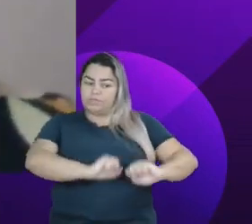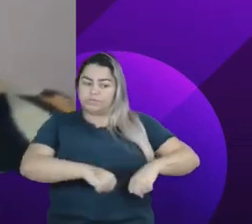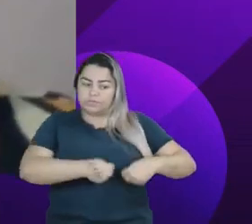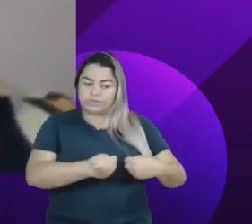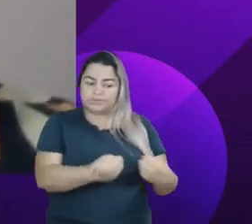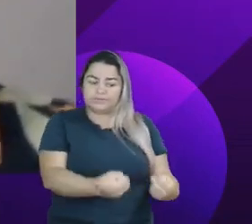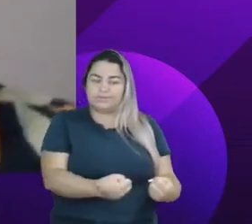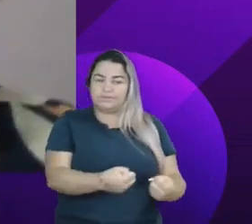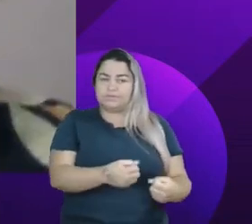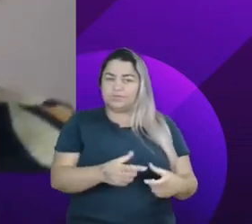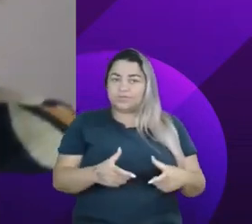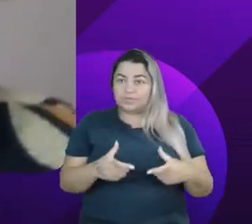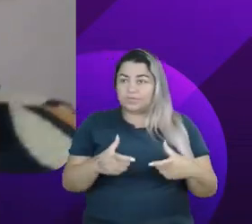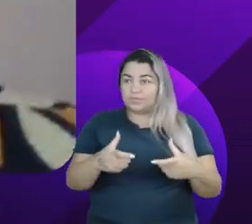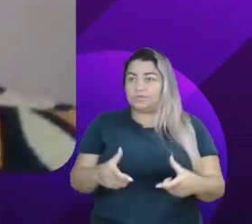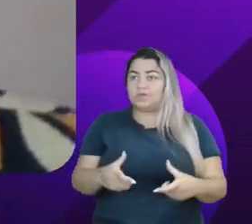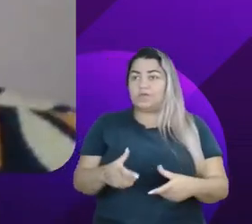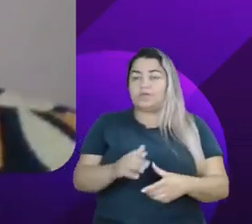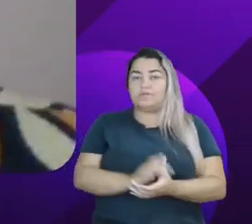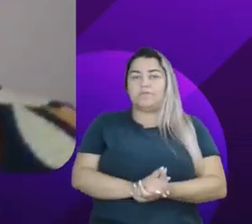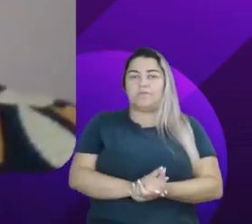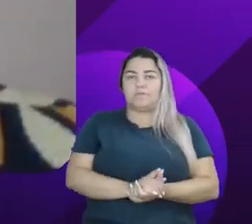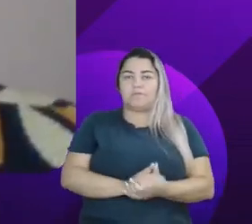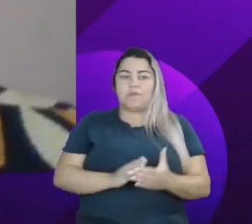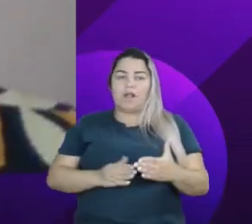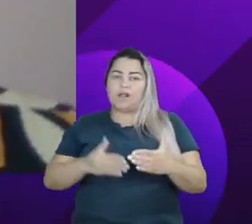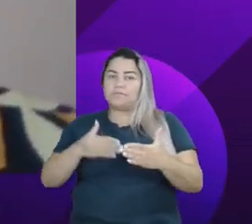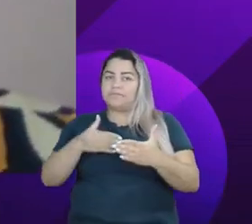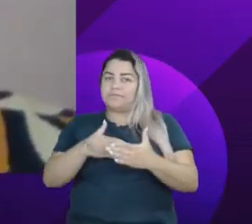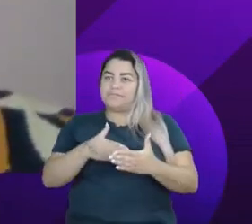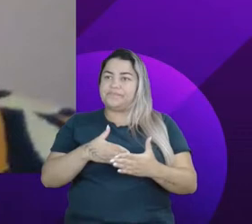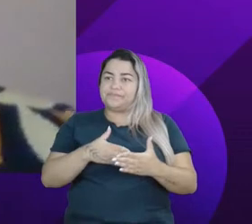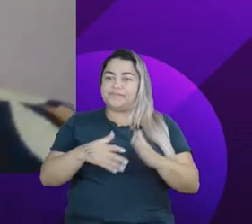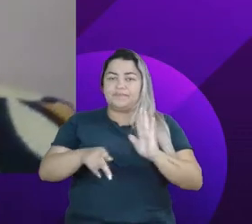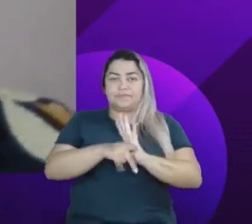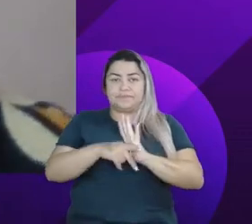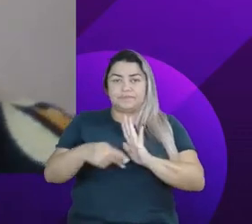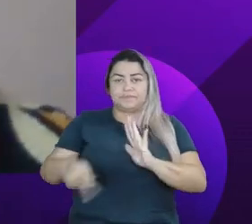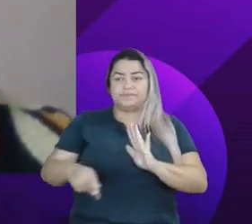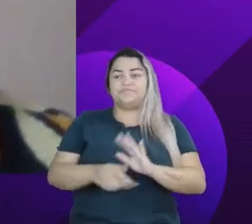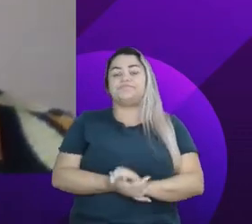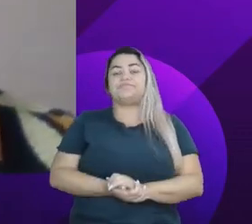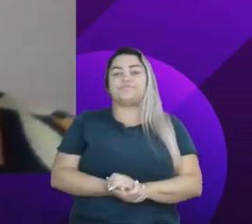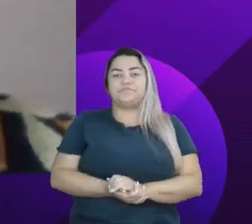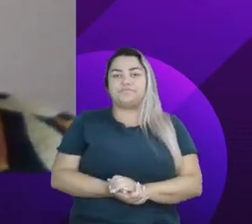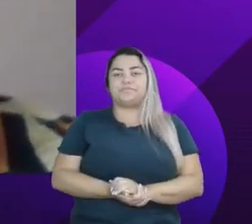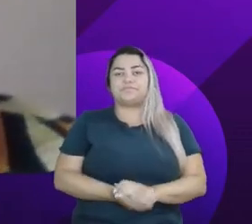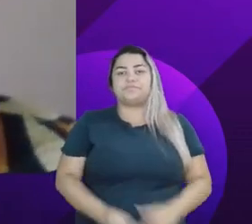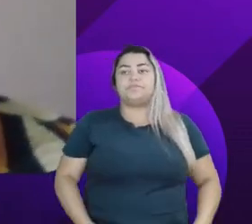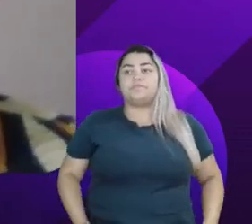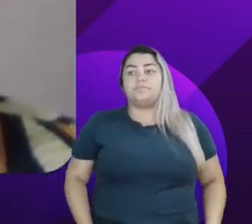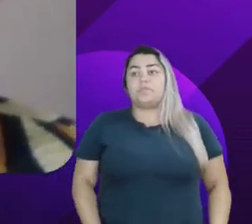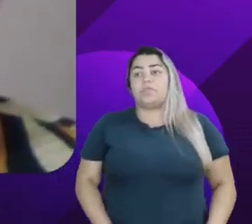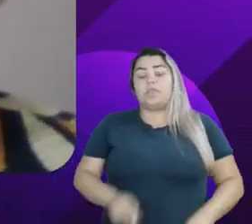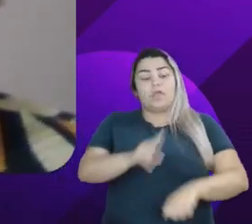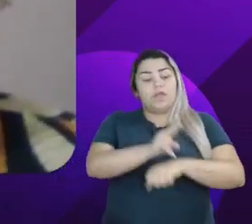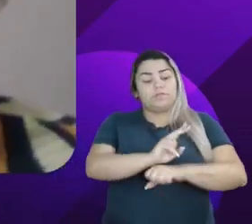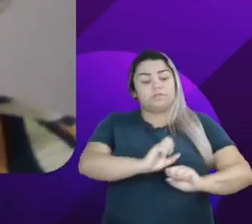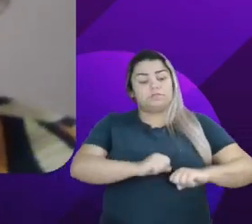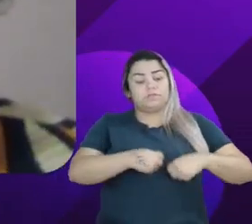um espaço físico limitado que eu pertencia, mas entender a cultura